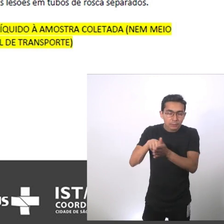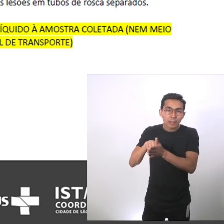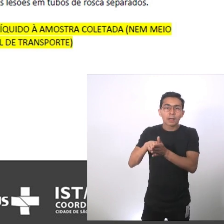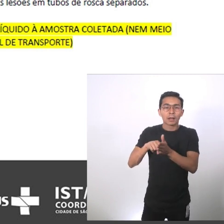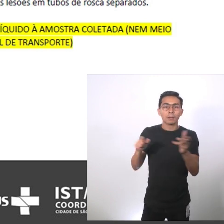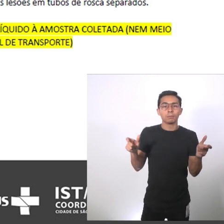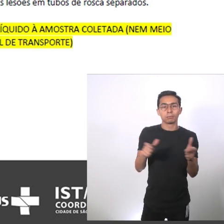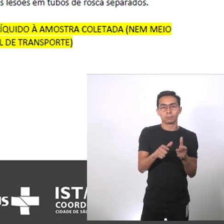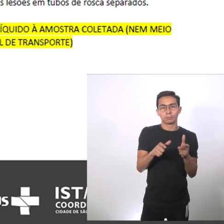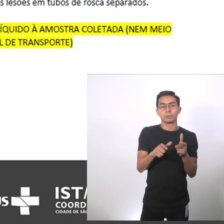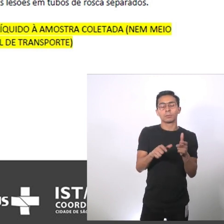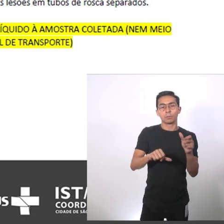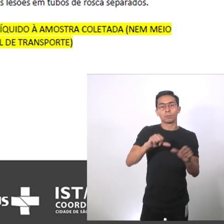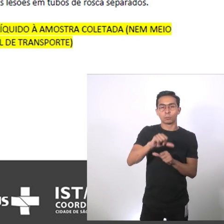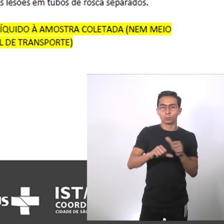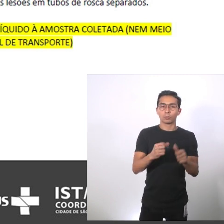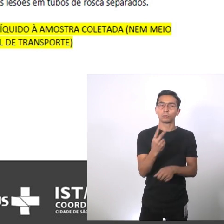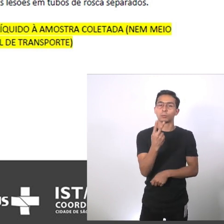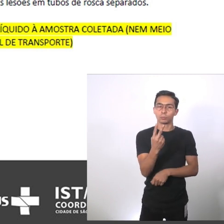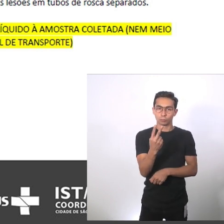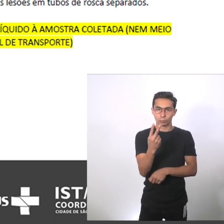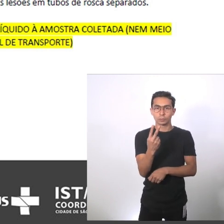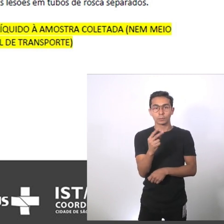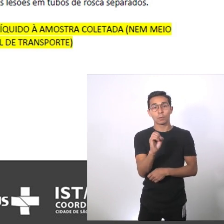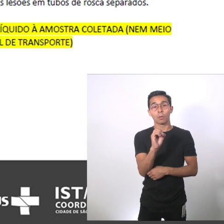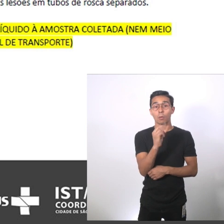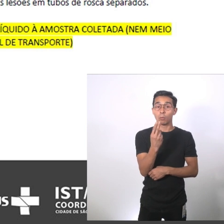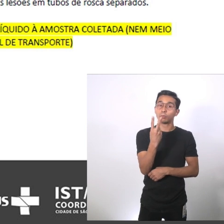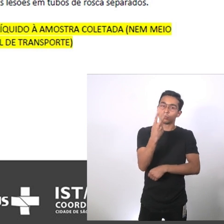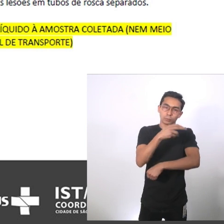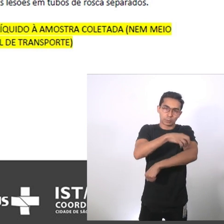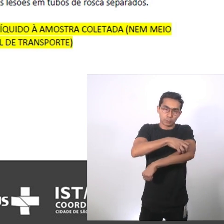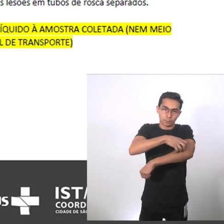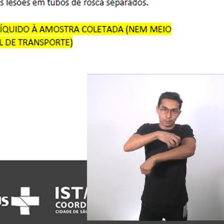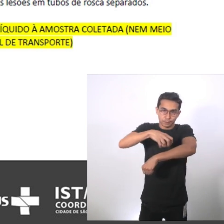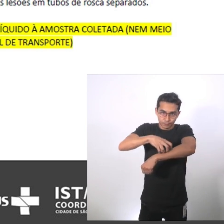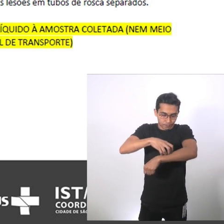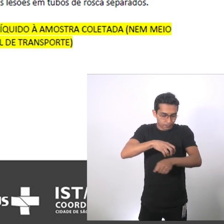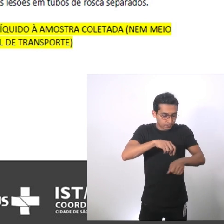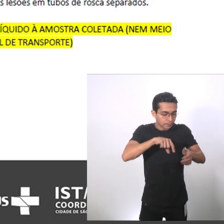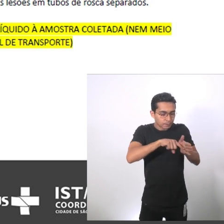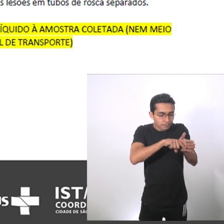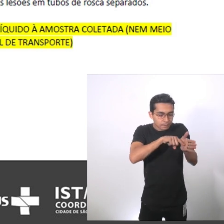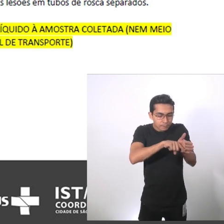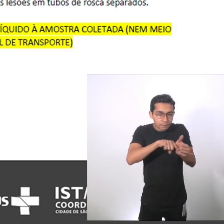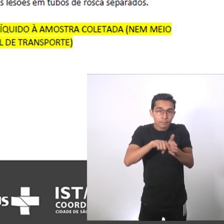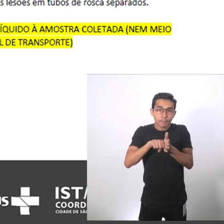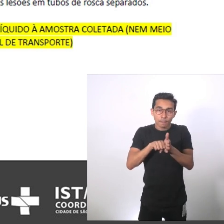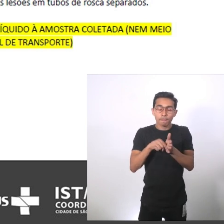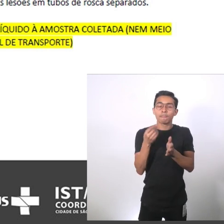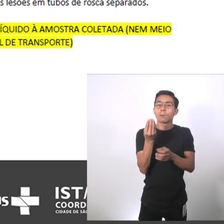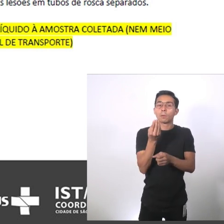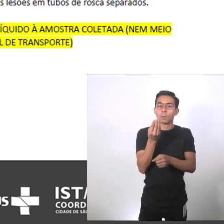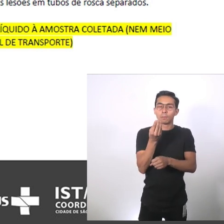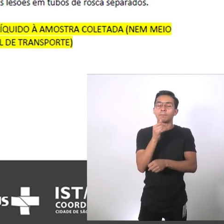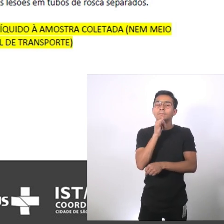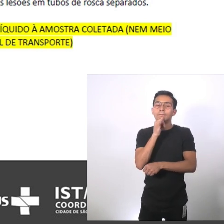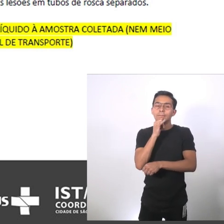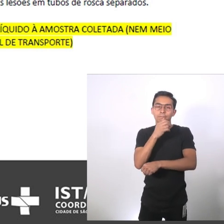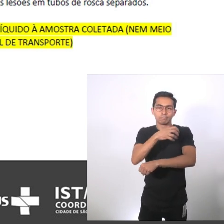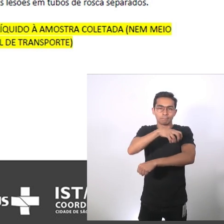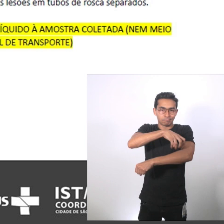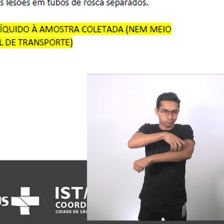para 2 vesículas ou 2 crostas. Você vai retirar com o bisturi ou com agulha